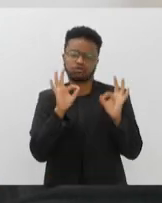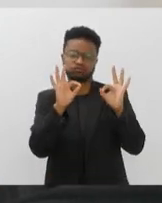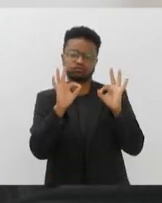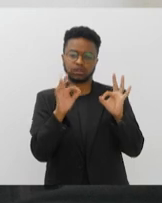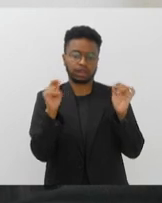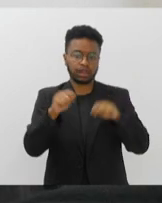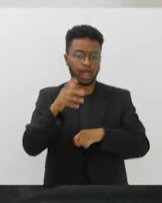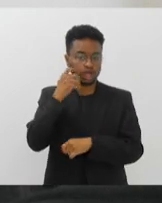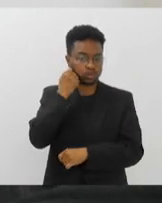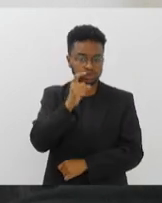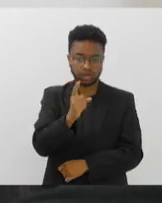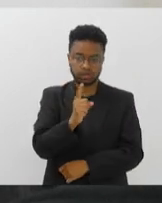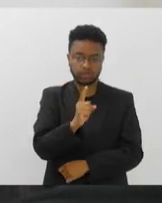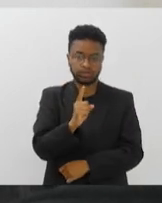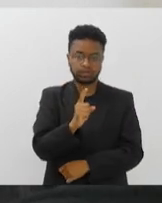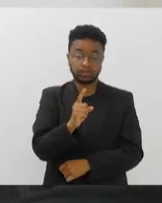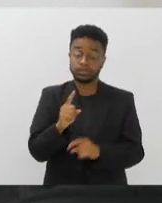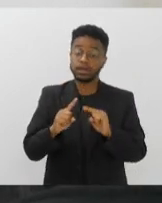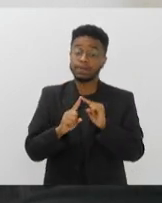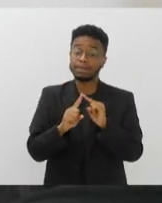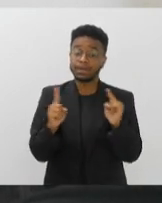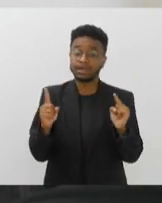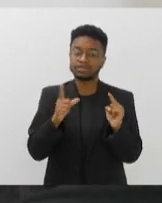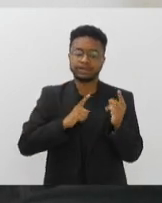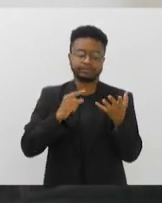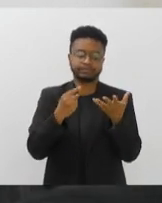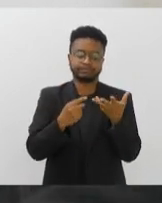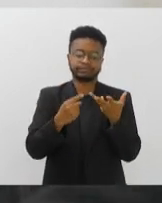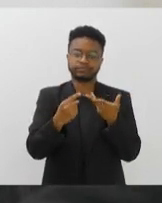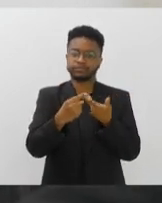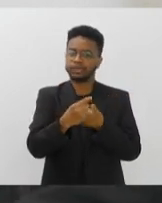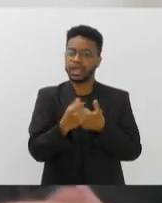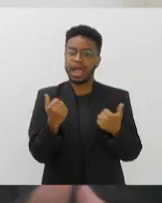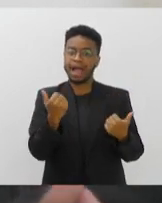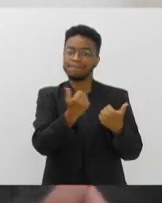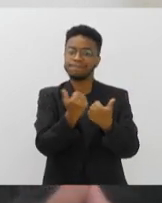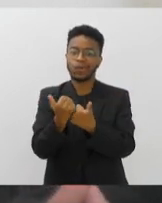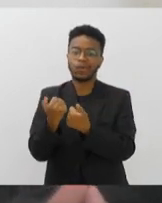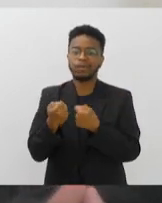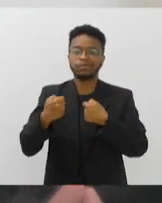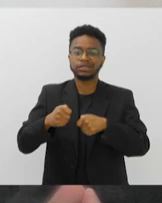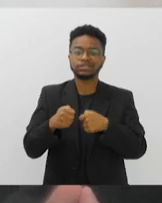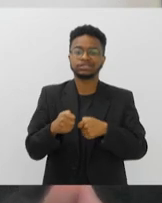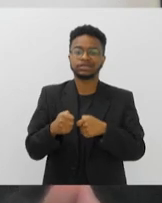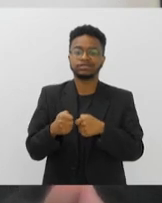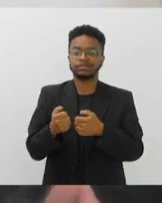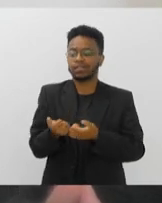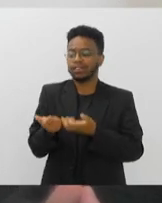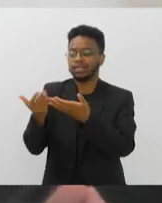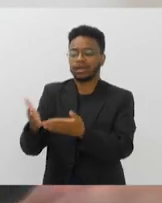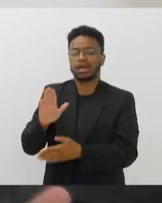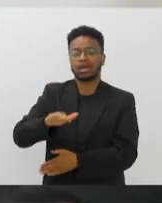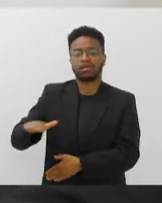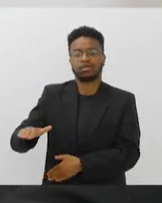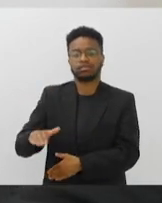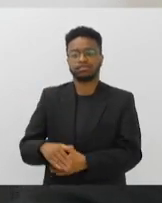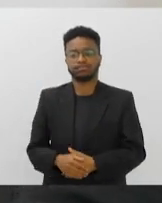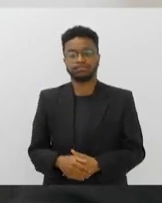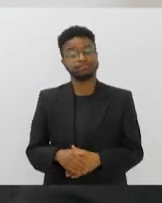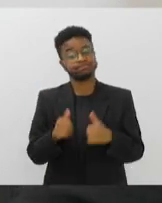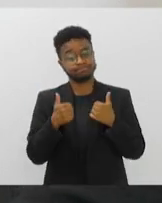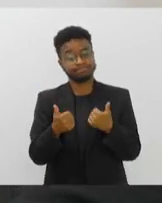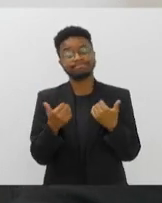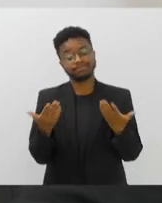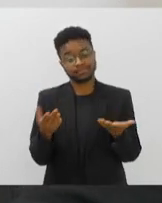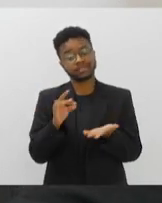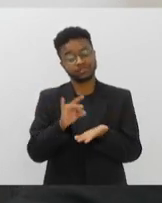para adotar mas aí vem um n apoios que a gente tem que investir nesses filhos tá bom